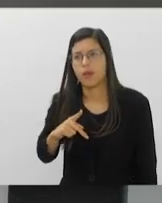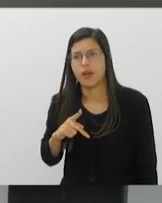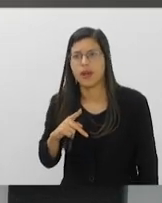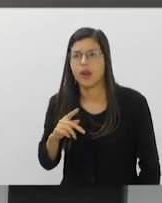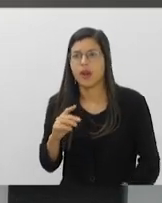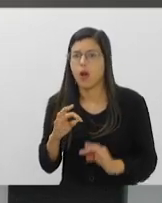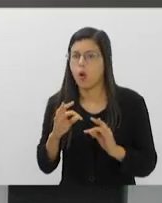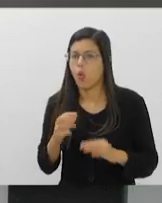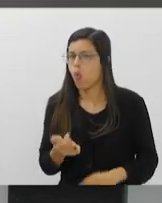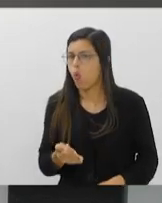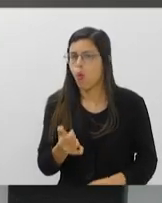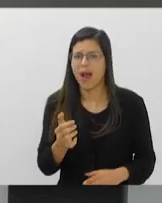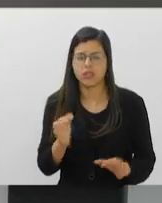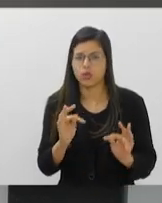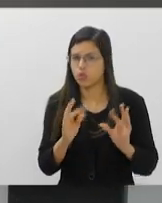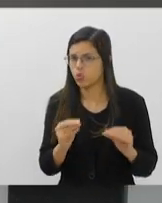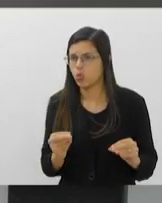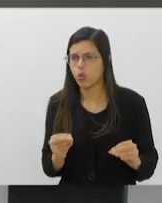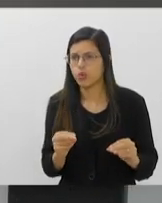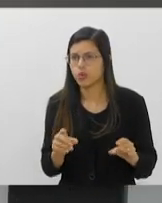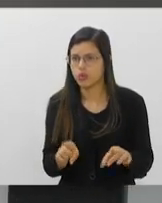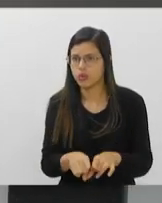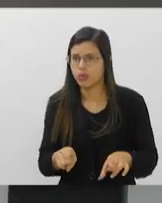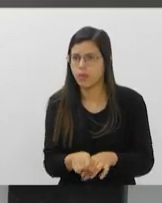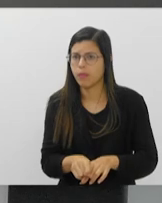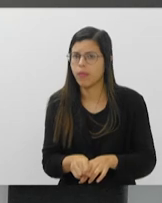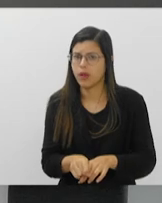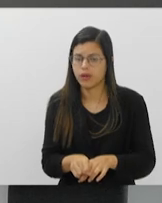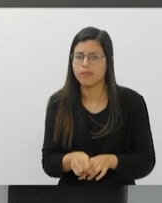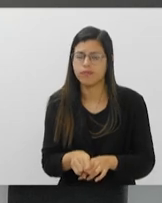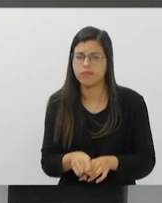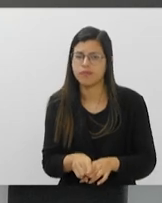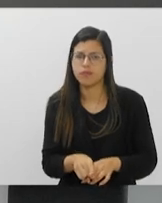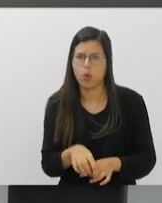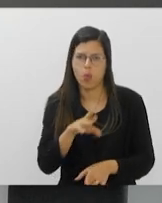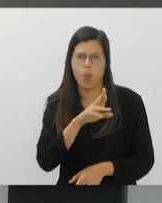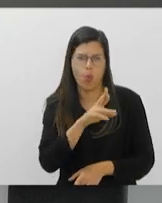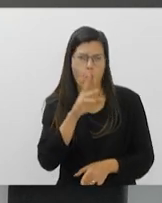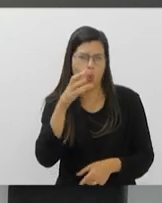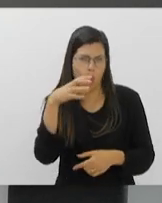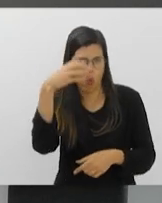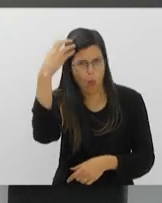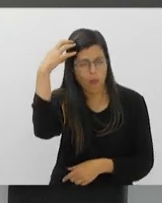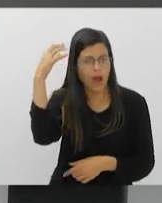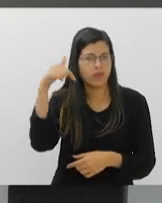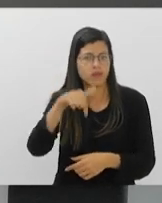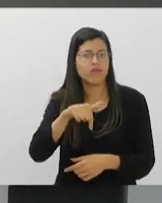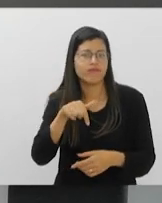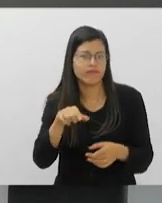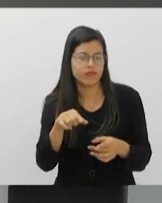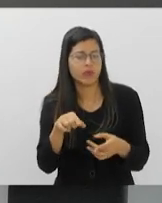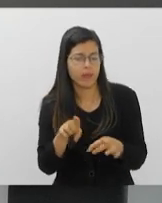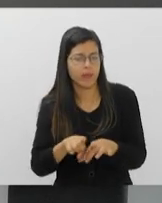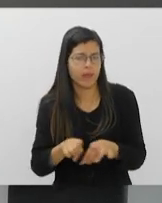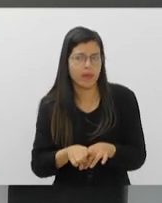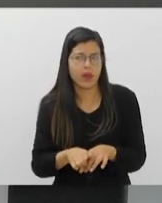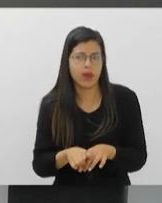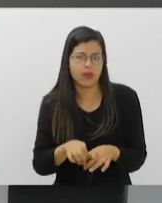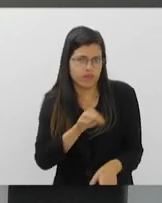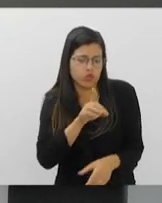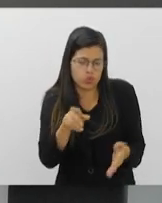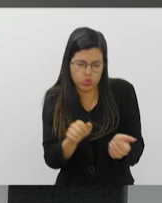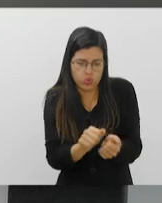quase total dos casos Réus também estão Uhum E aí eh certamente só que isso a gente não pode past